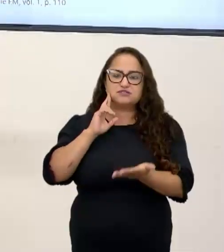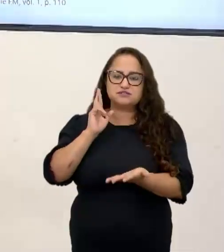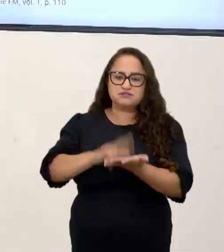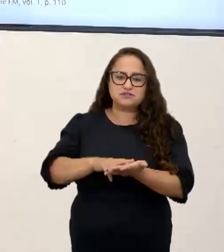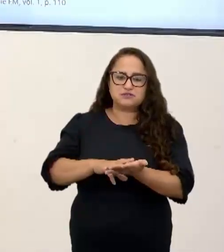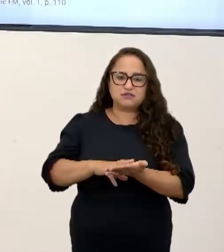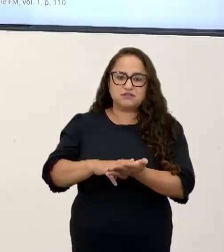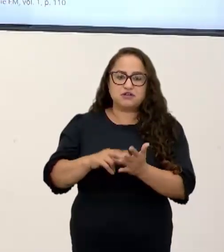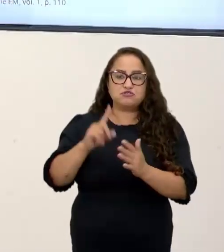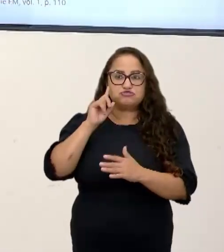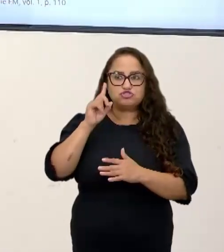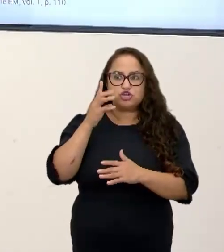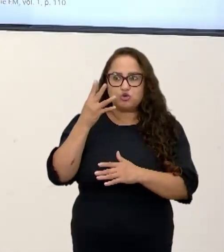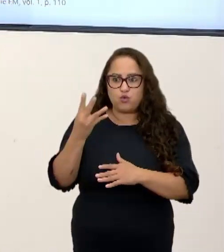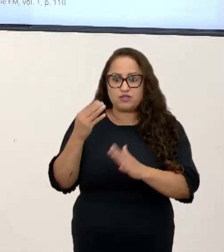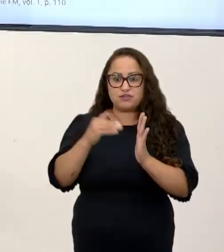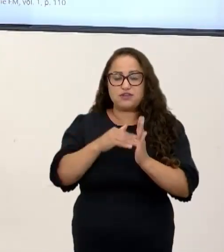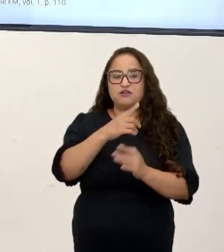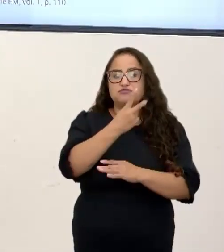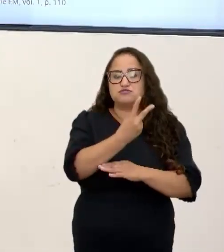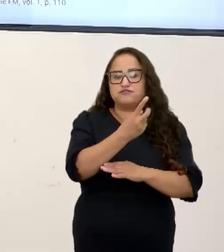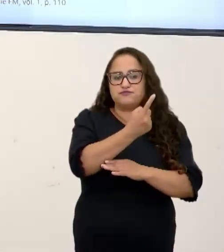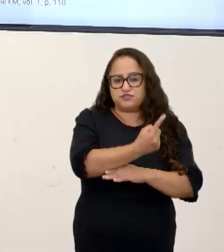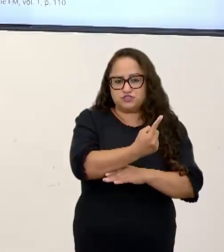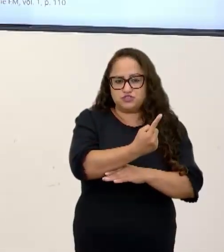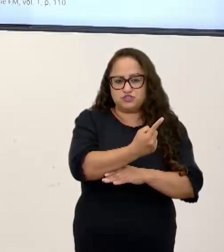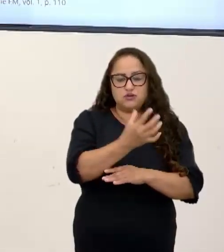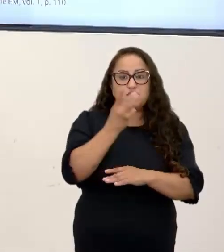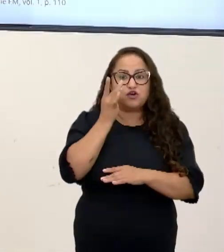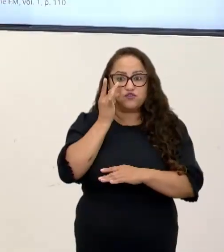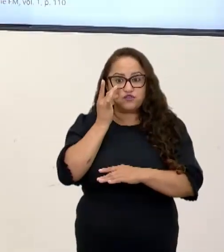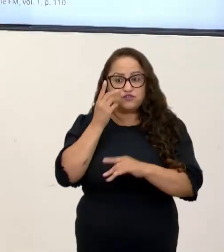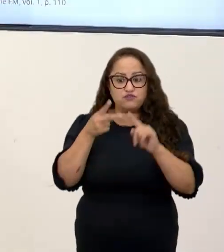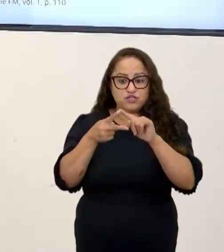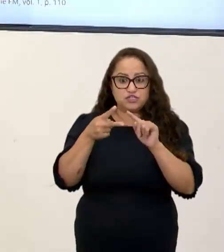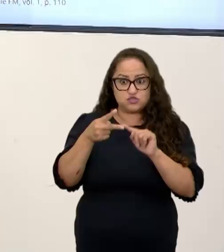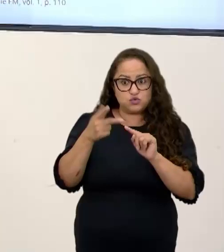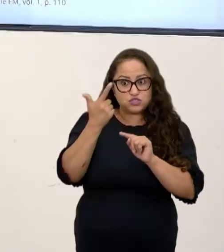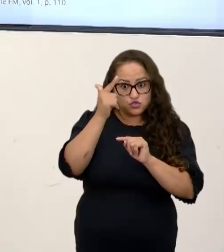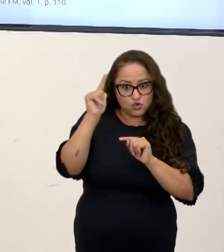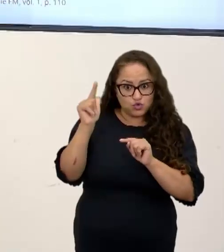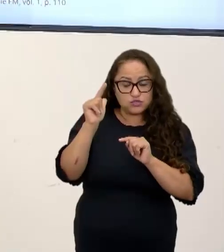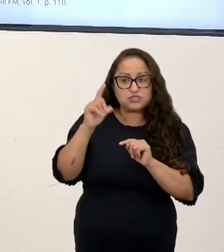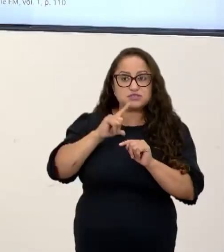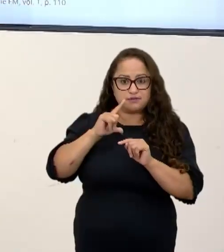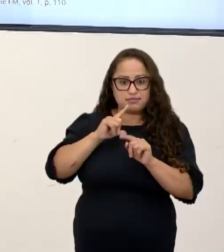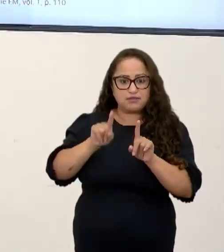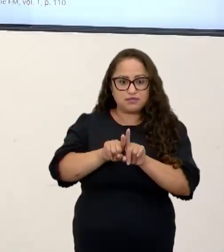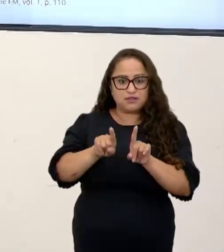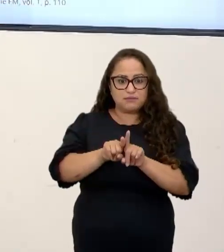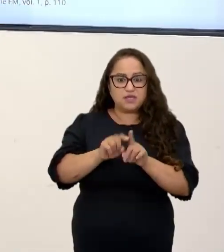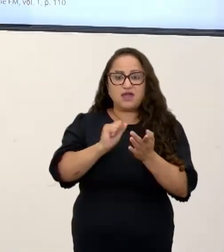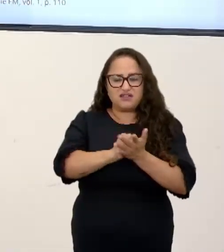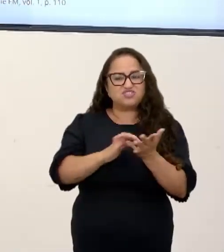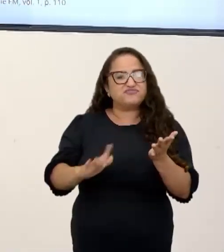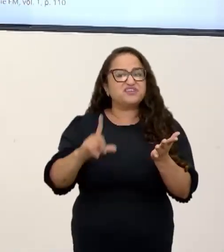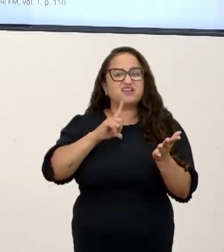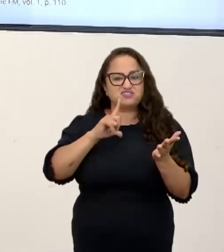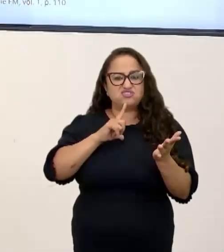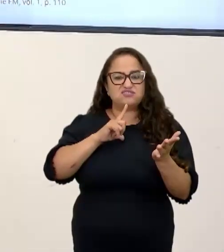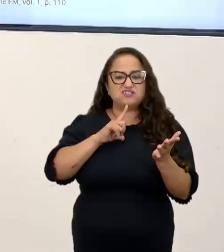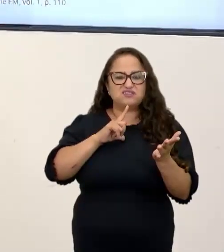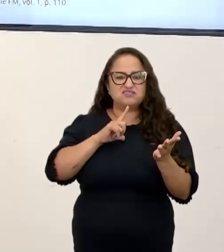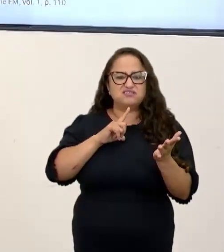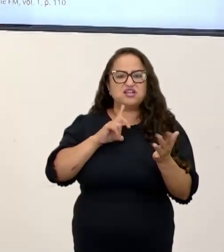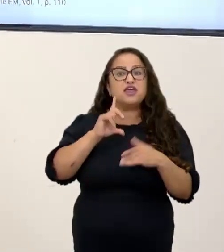o dia 4 de janeiro até o dia 21 de janeiro, ao vivo, e as 2 reprises que vocês têm por dia, tem tarefa. E elas aparecem